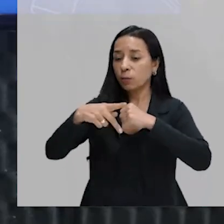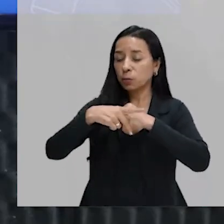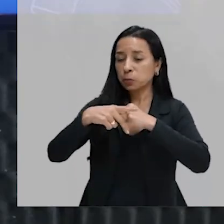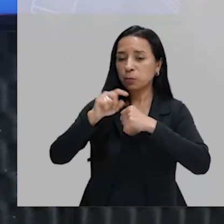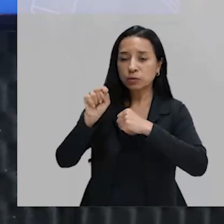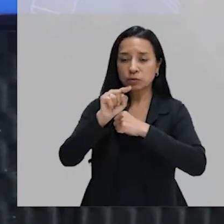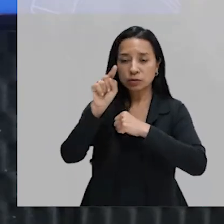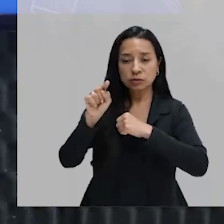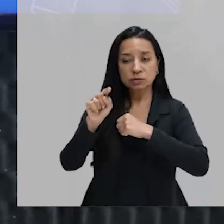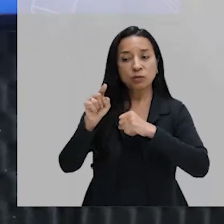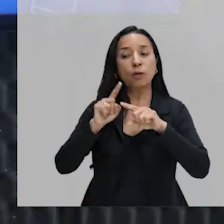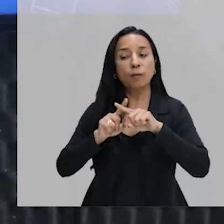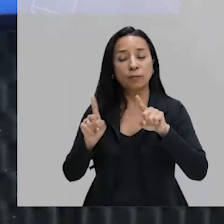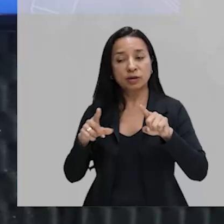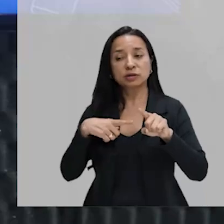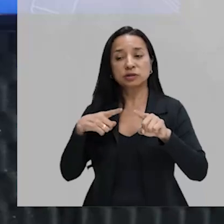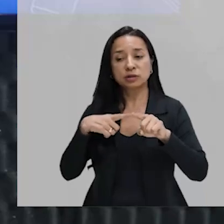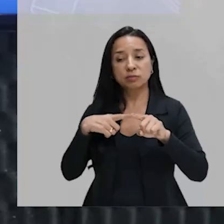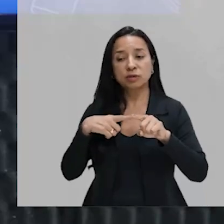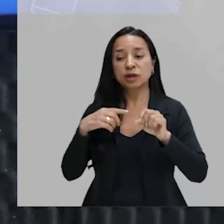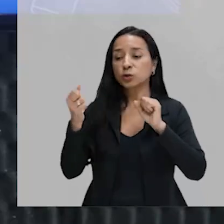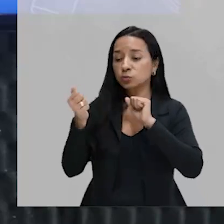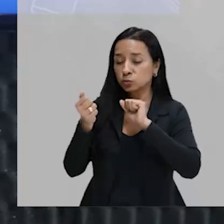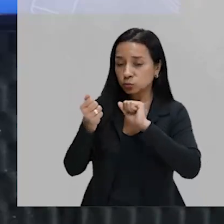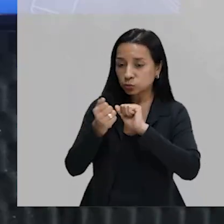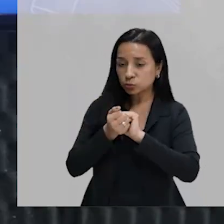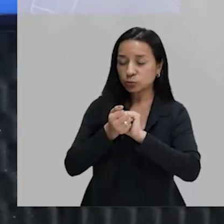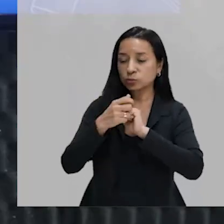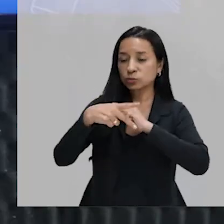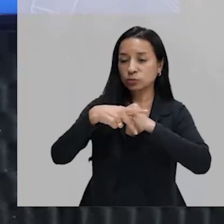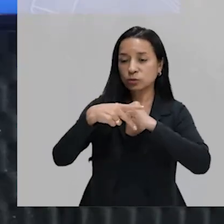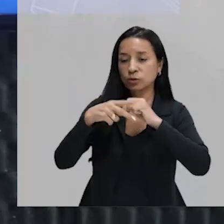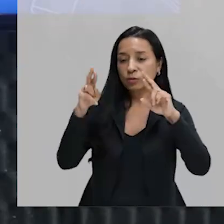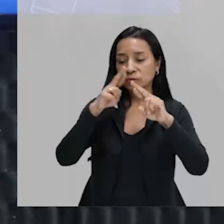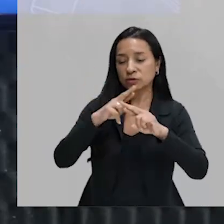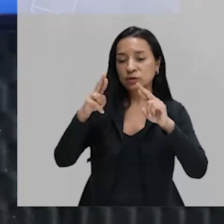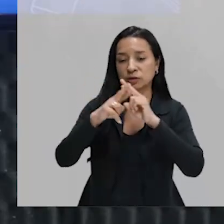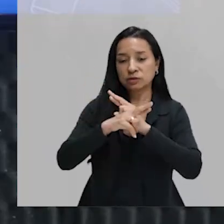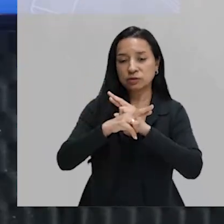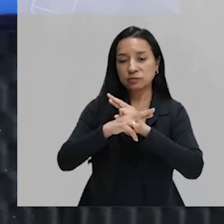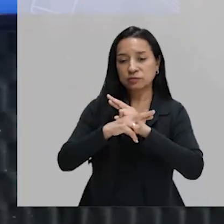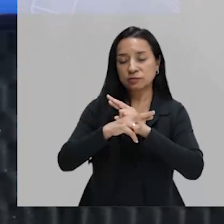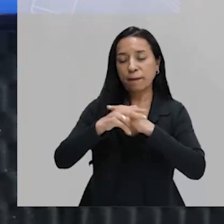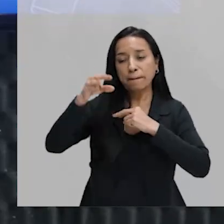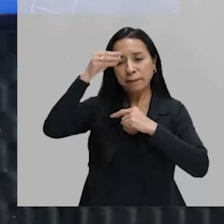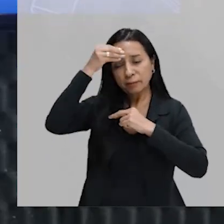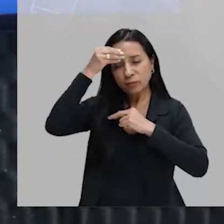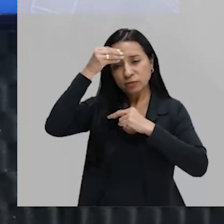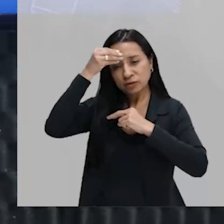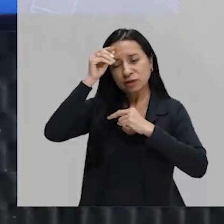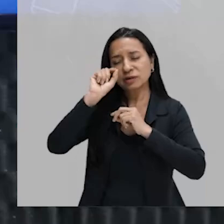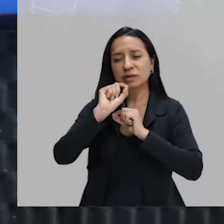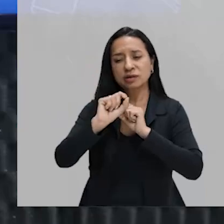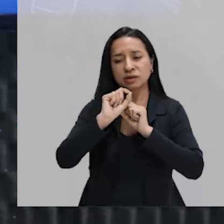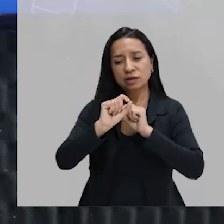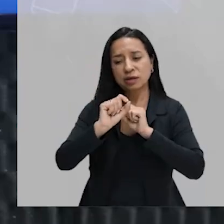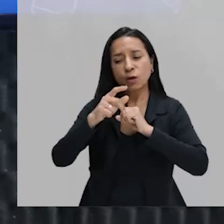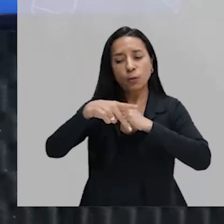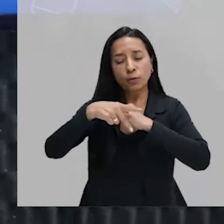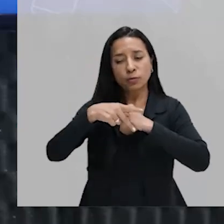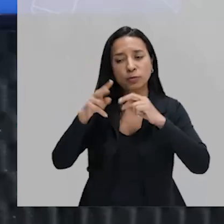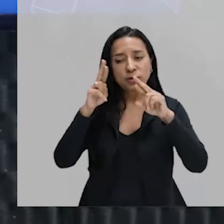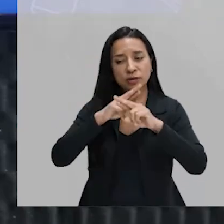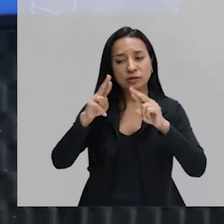pronomes relativos. E aí, se eu apenas memorizar, eu memorizei que o que é um pronome relativo, eu vou conseguir ter uma